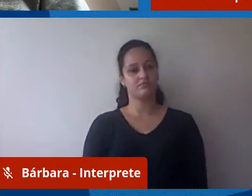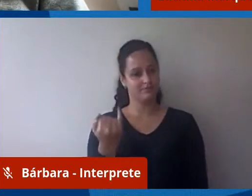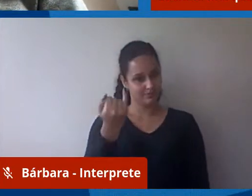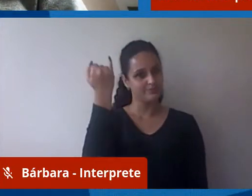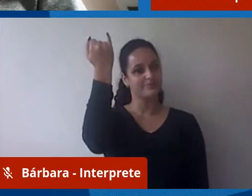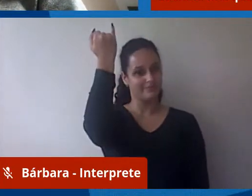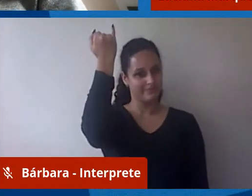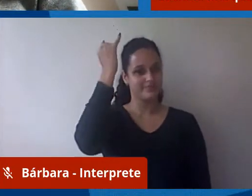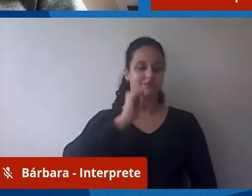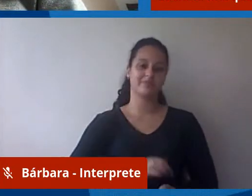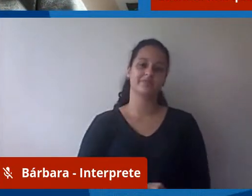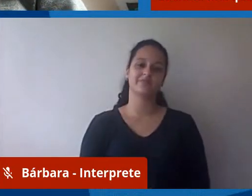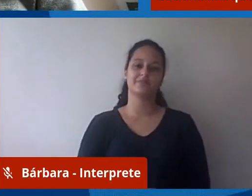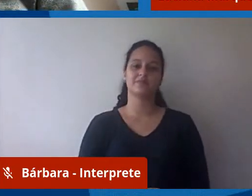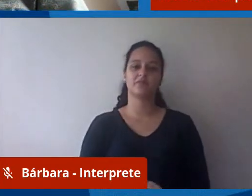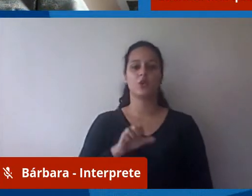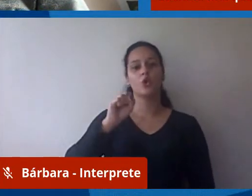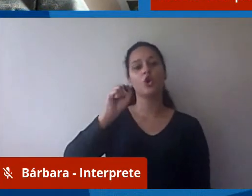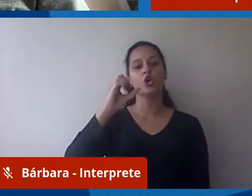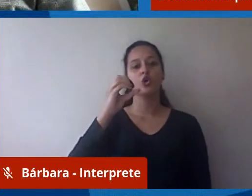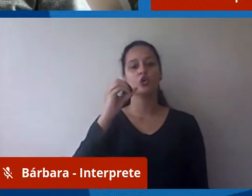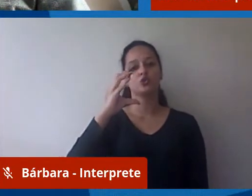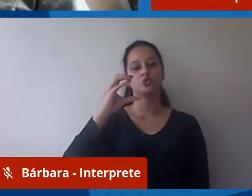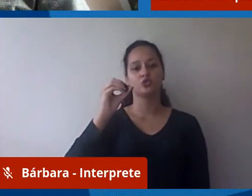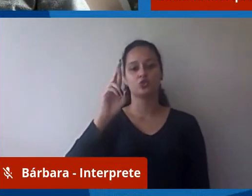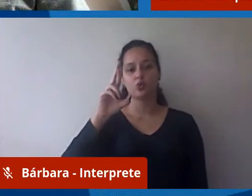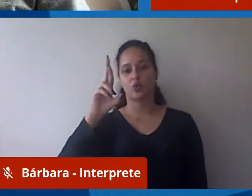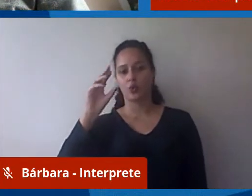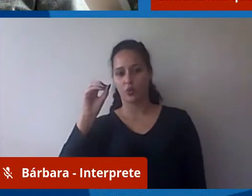Bom, a Socorro Salles pergunta,